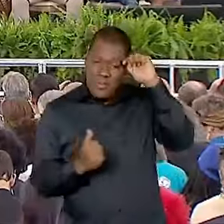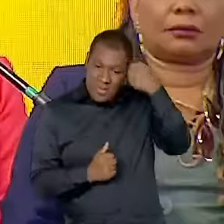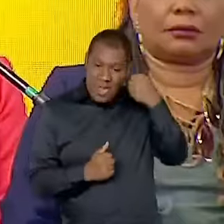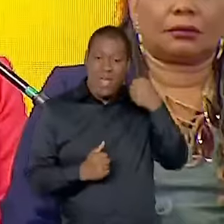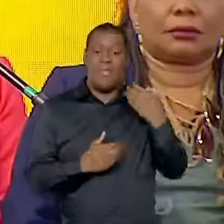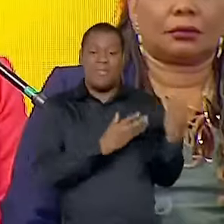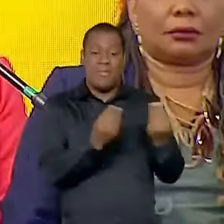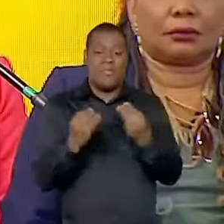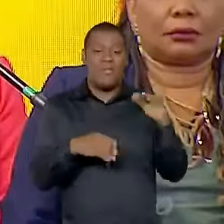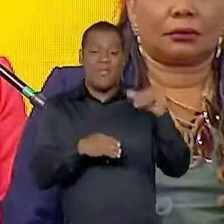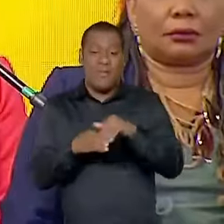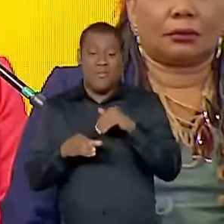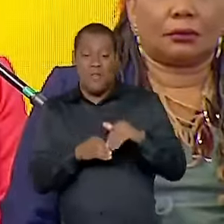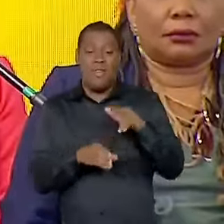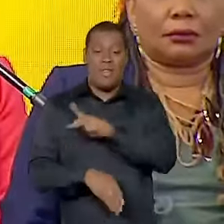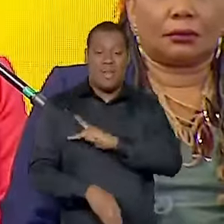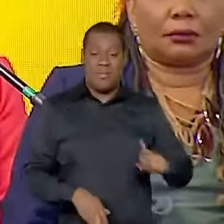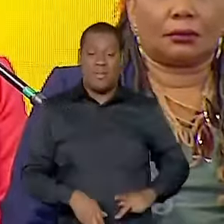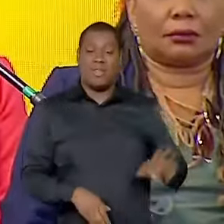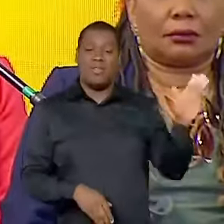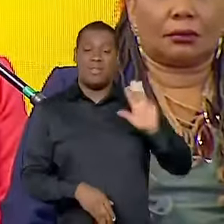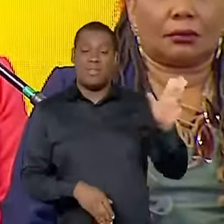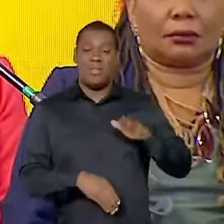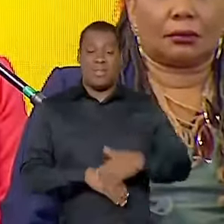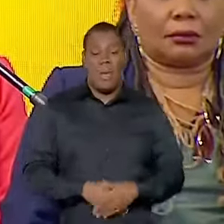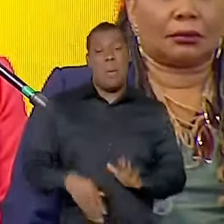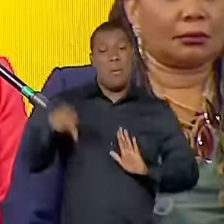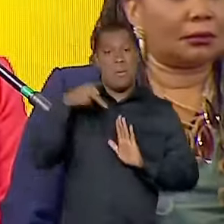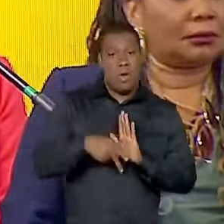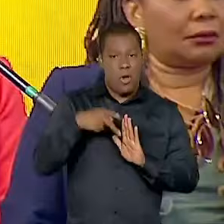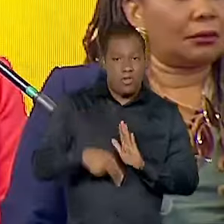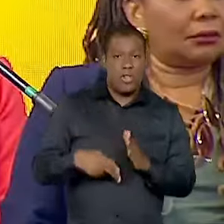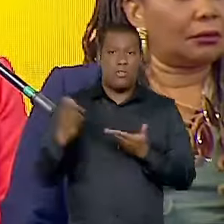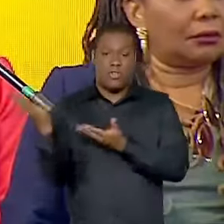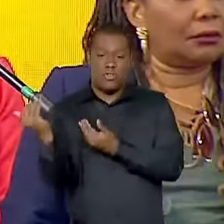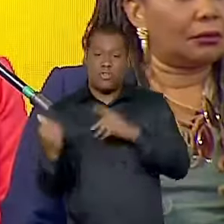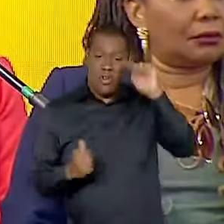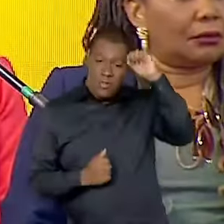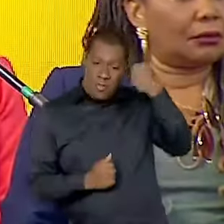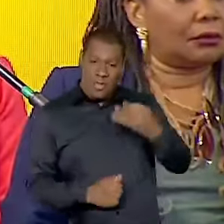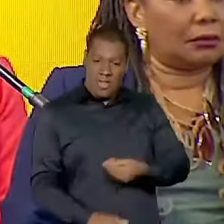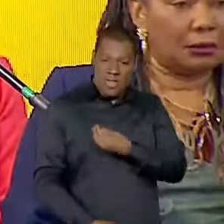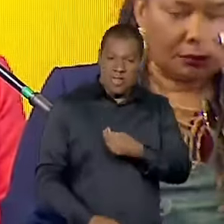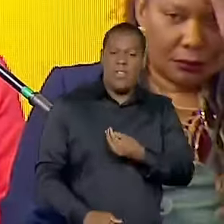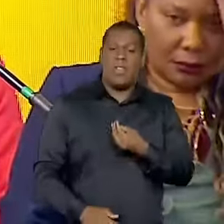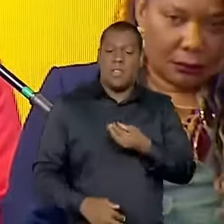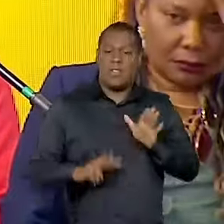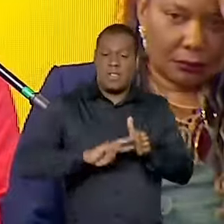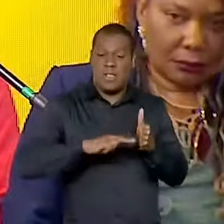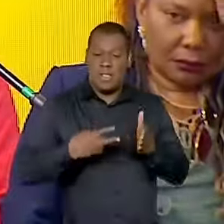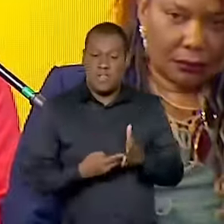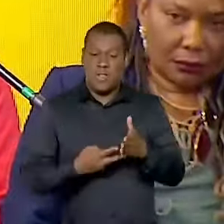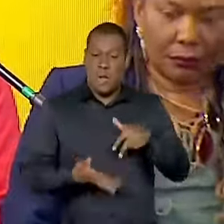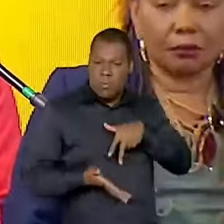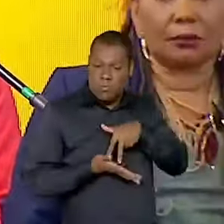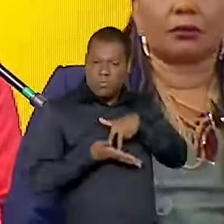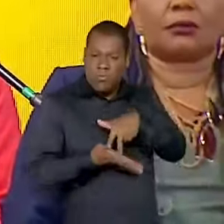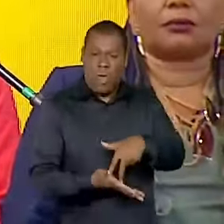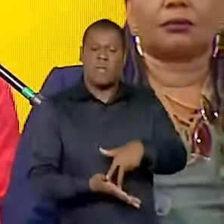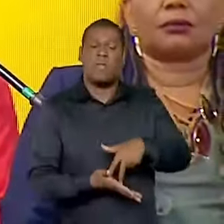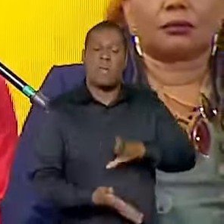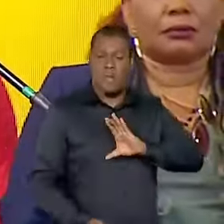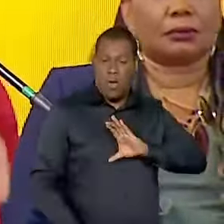esse plano Juventude Negra Viva é muito mais do que um plano. É um brado brado de resistência, é um brado